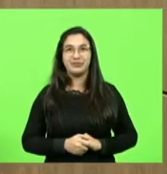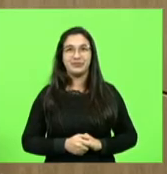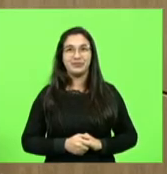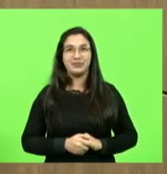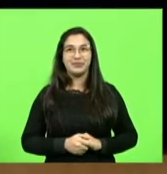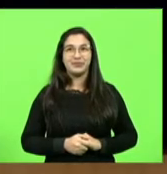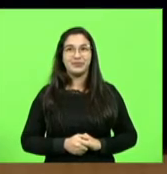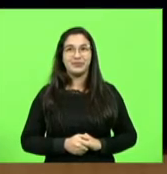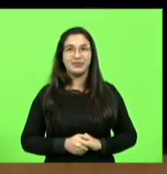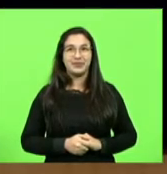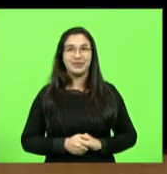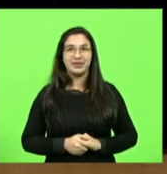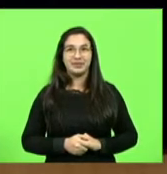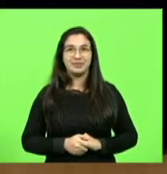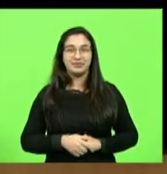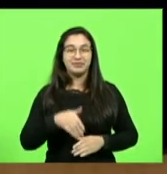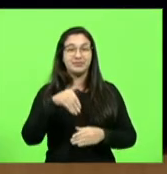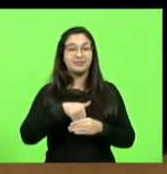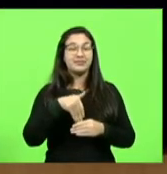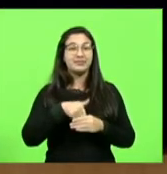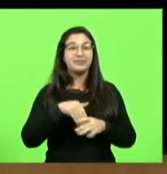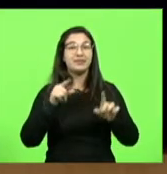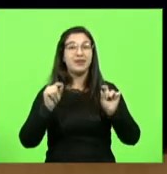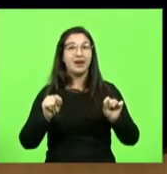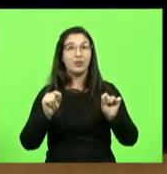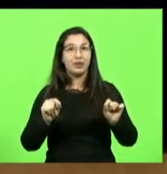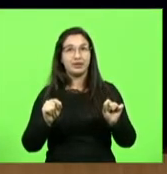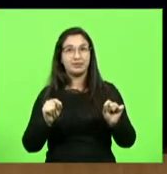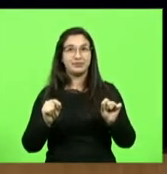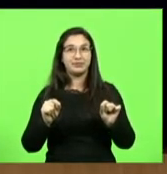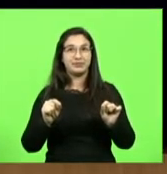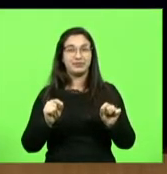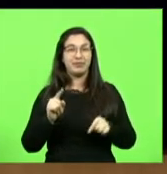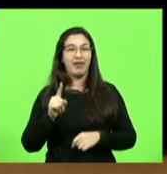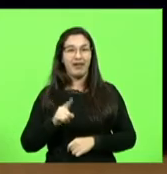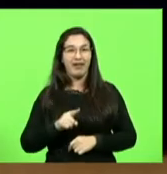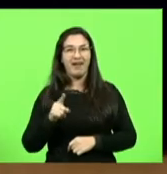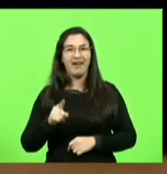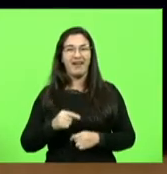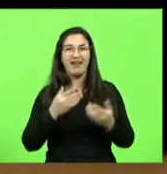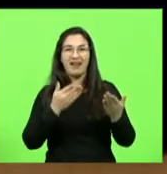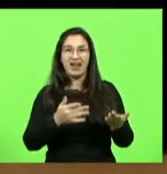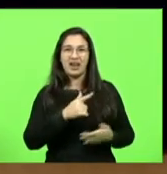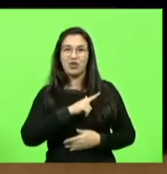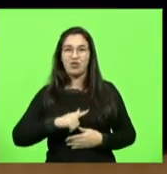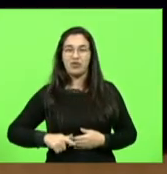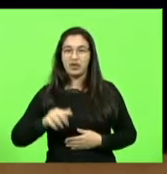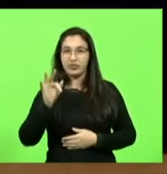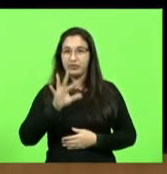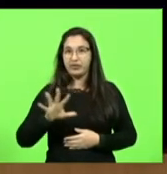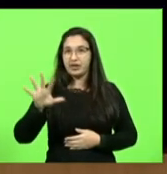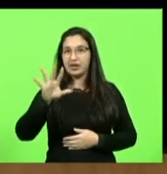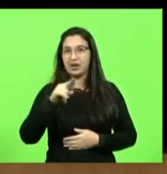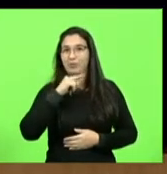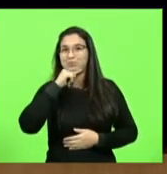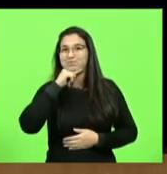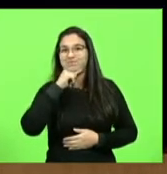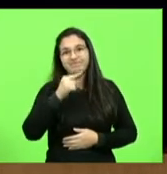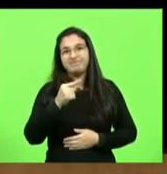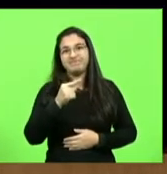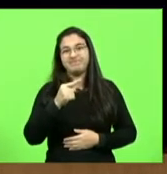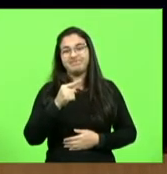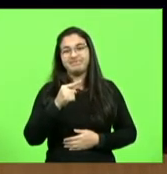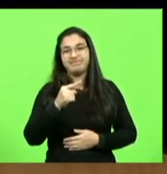O que nós estamos votando aqui, na verdade, é um atestado da incompetência do governo federal, um